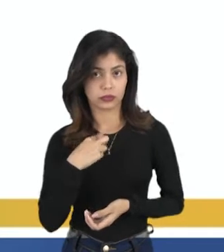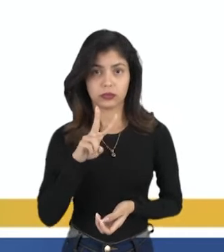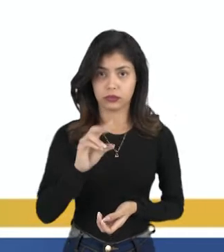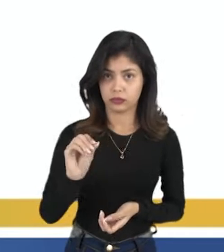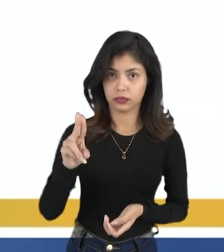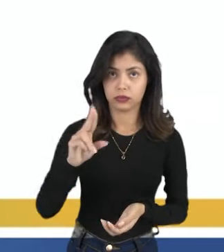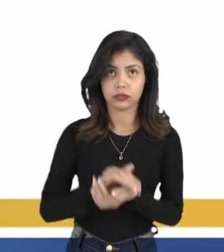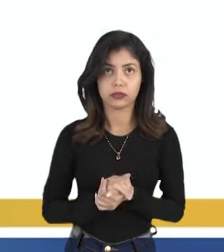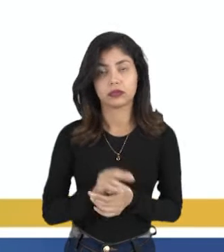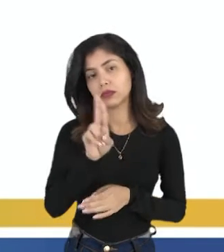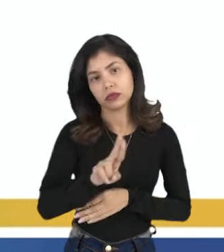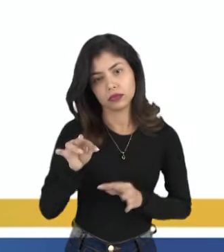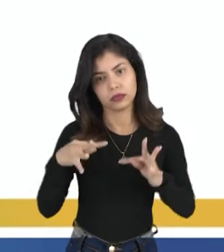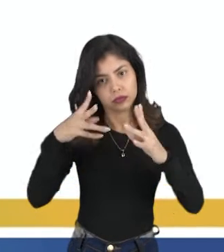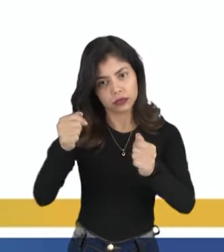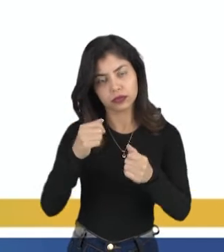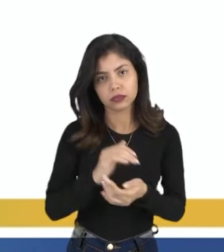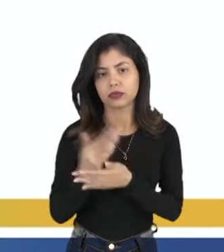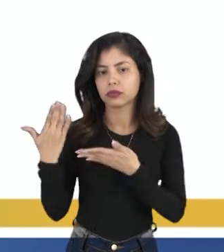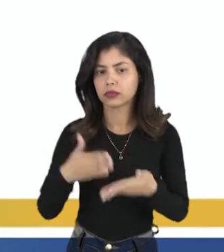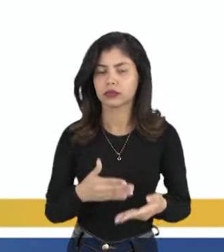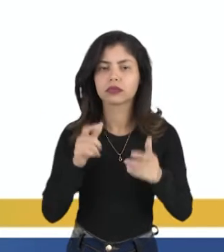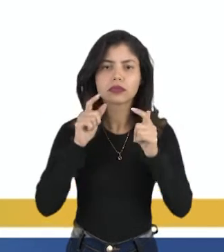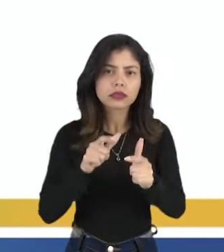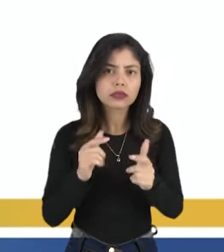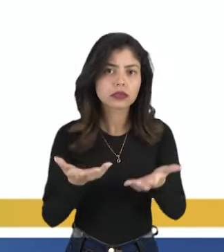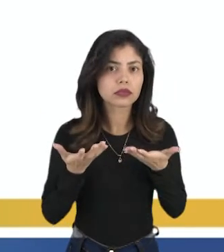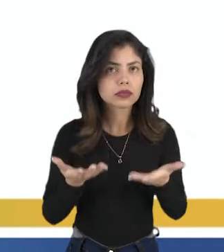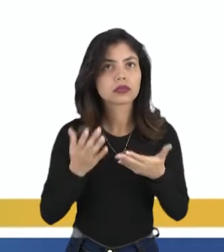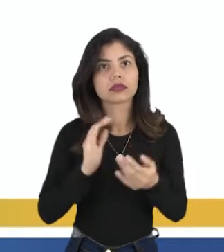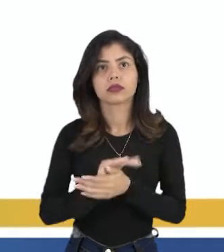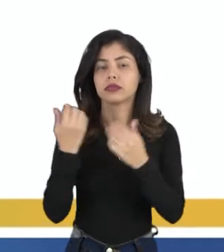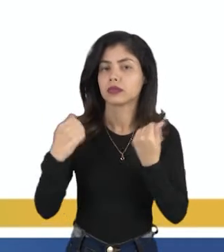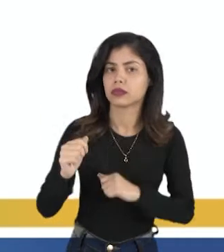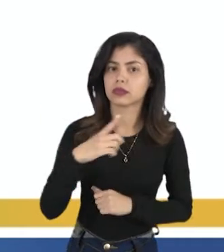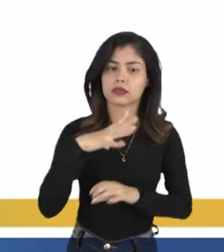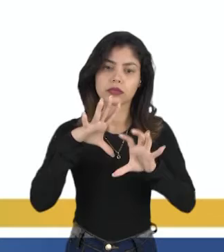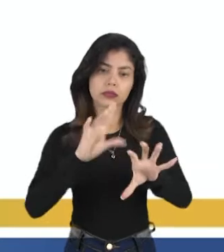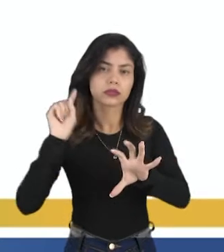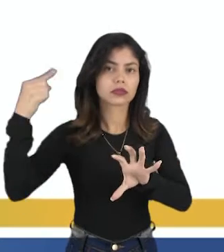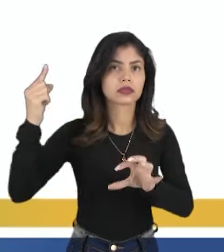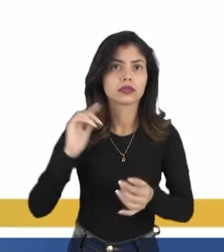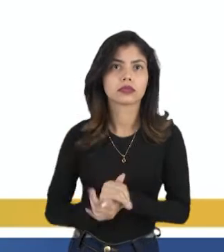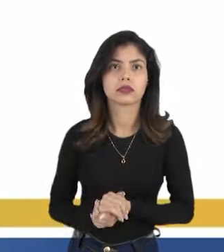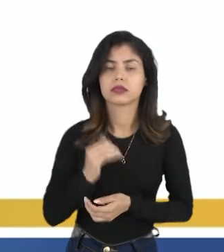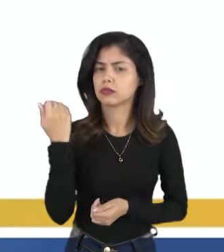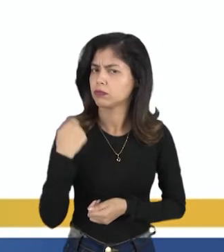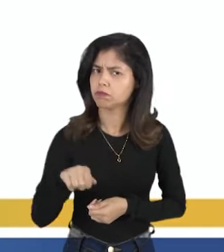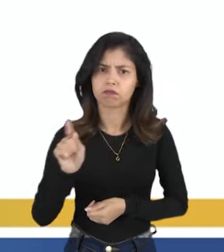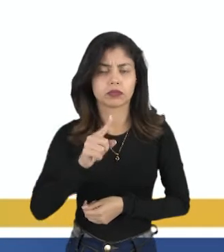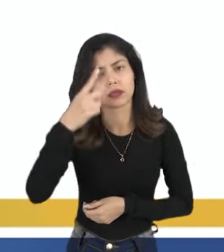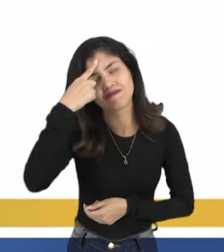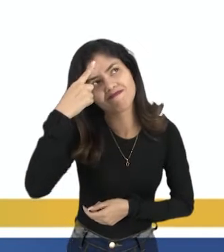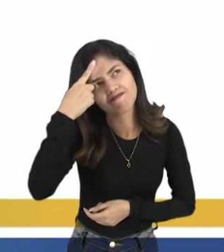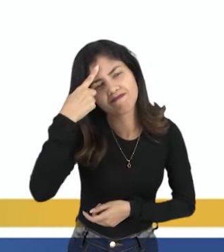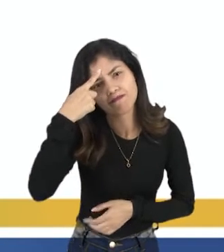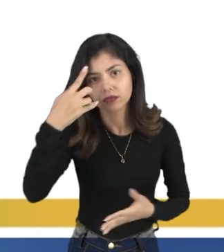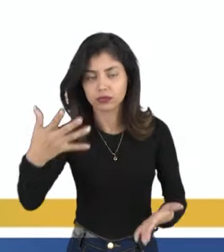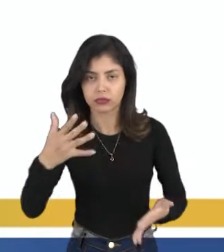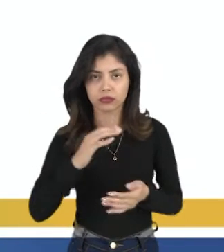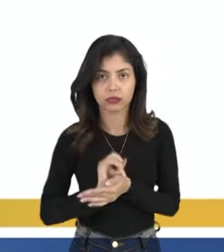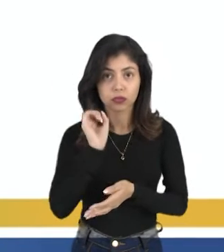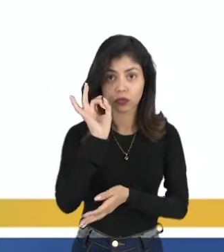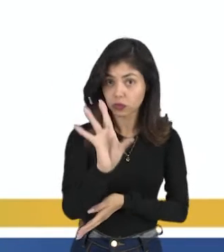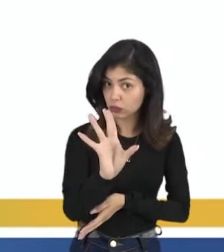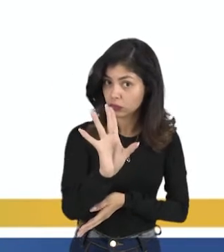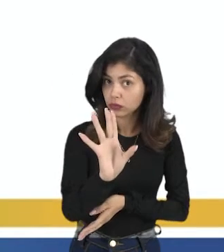texto como tudo para chegar onde eu quero. Tudo que eu preciso está lá, não vou ter que raciocinar, ok?